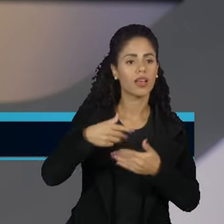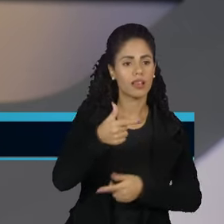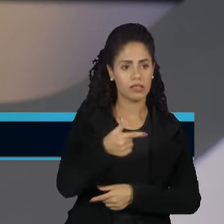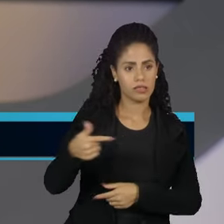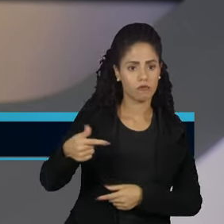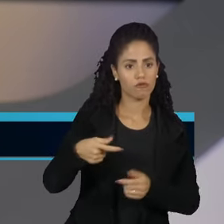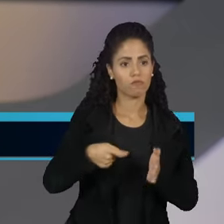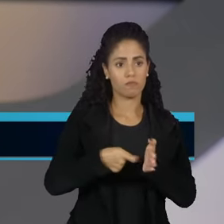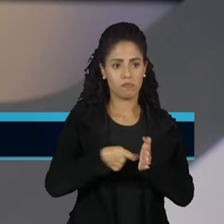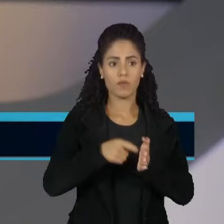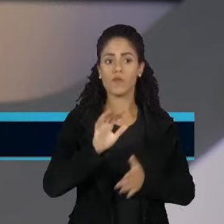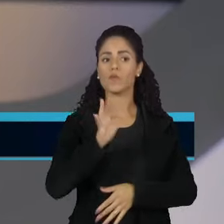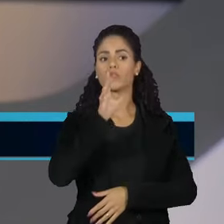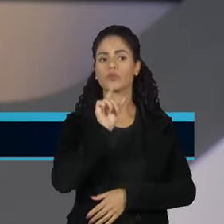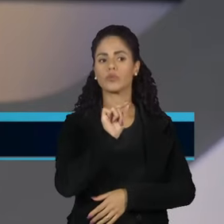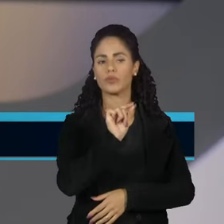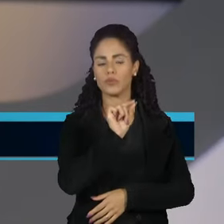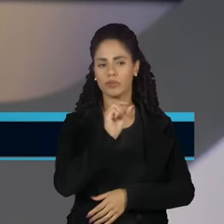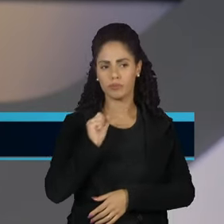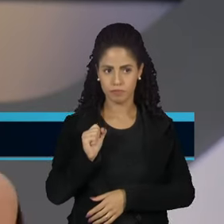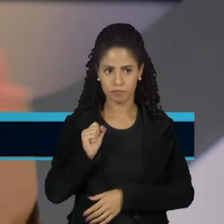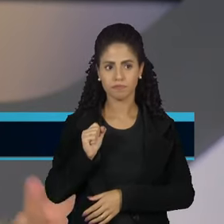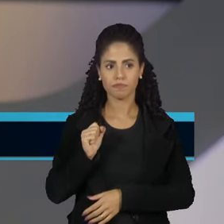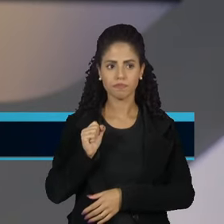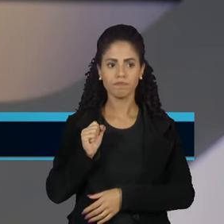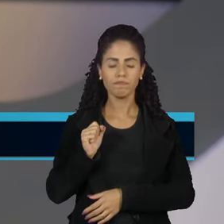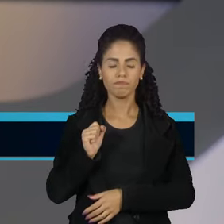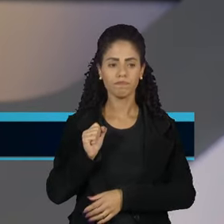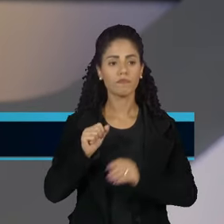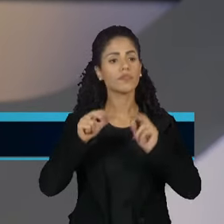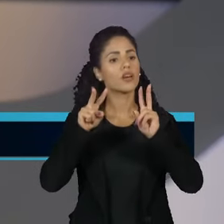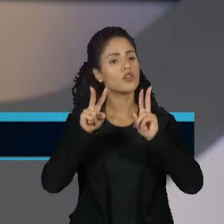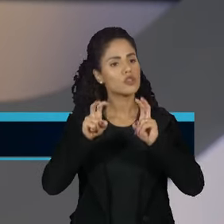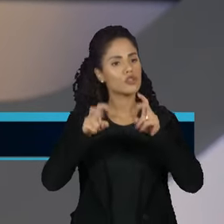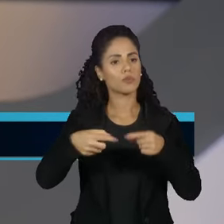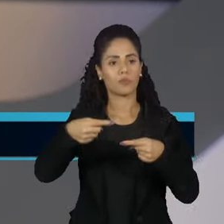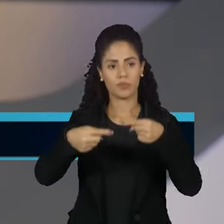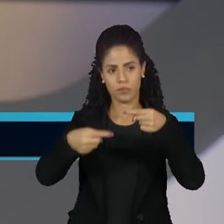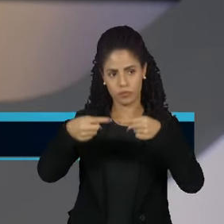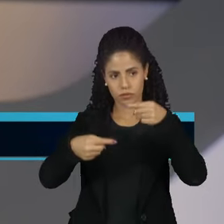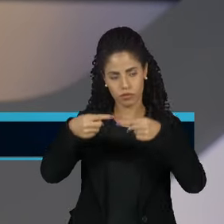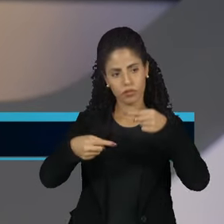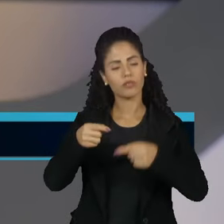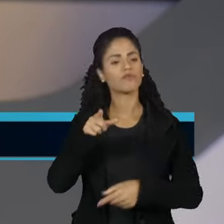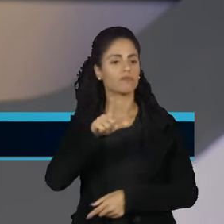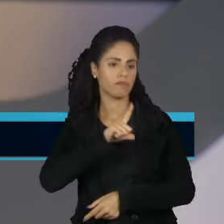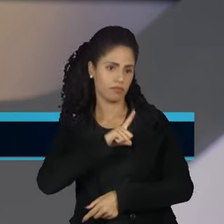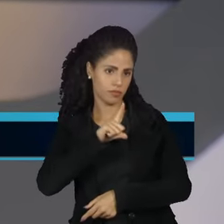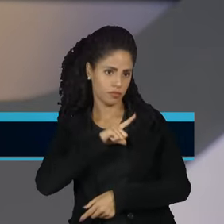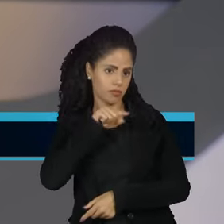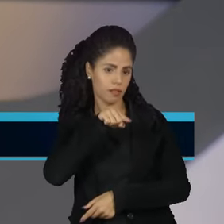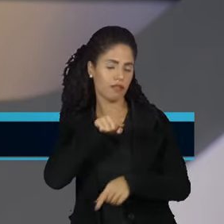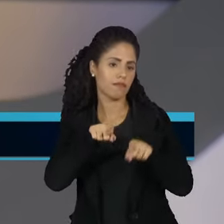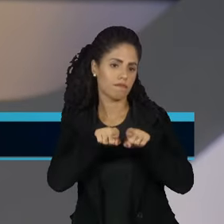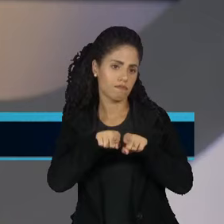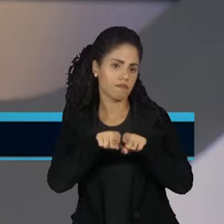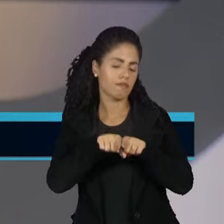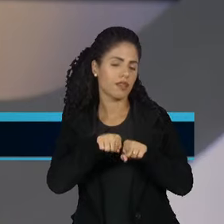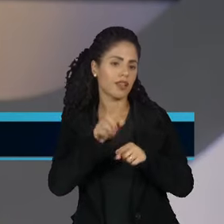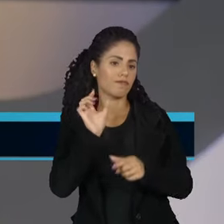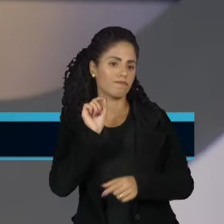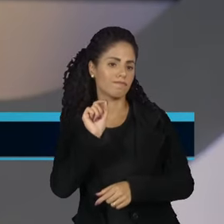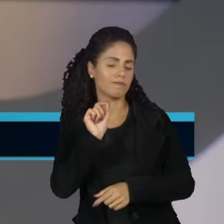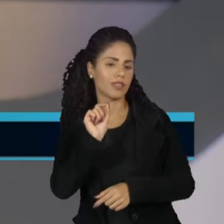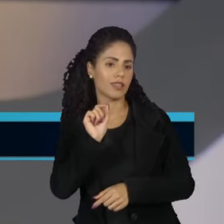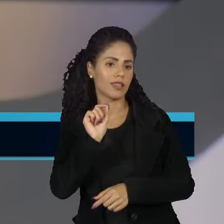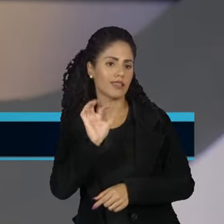pressão aumentou ainda mais. Em função da questão política, você tem aí, ele também sofre da